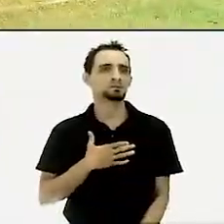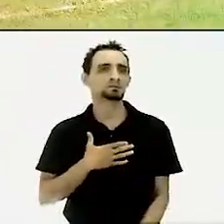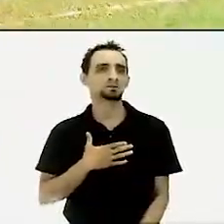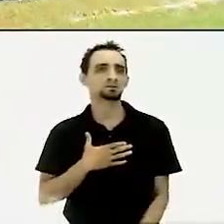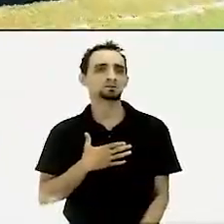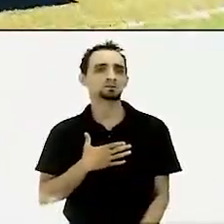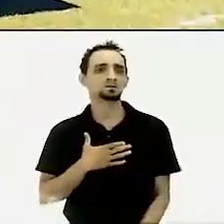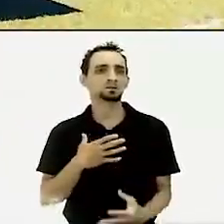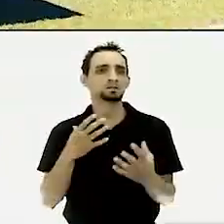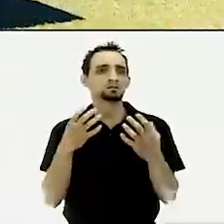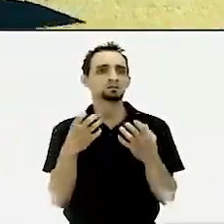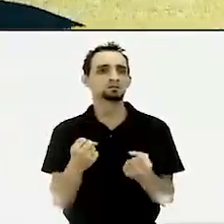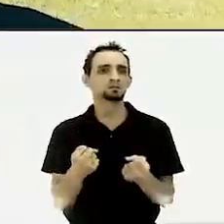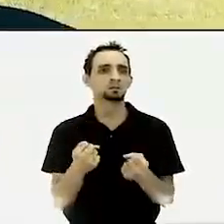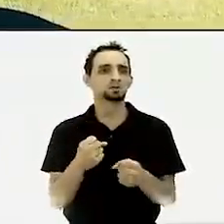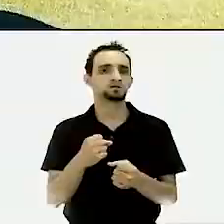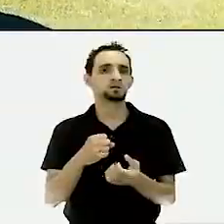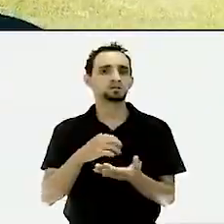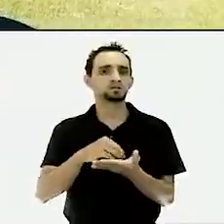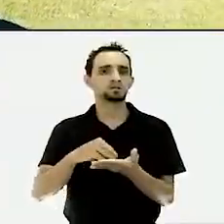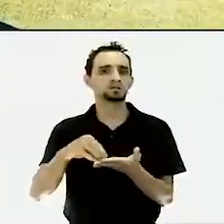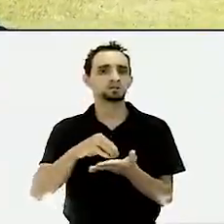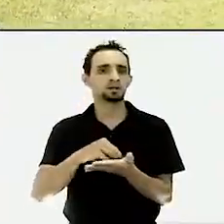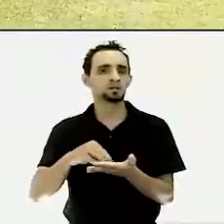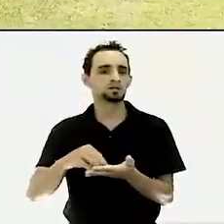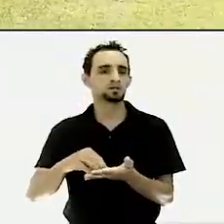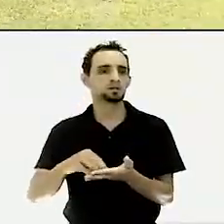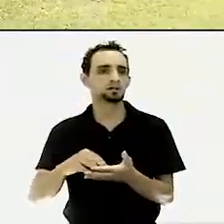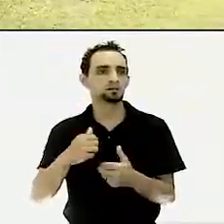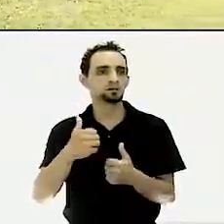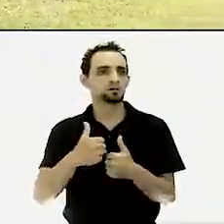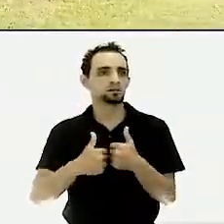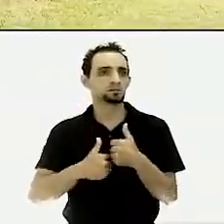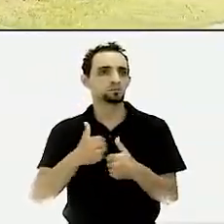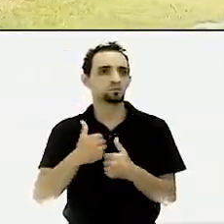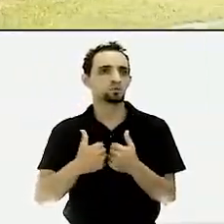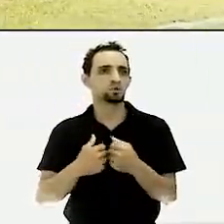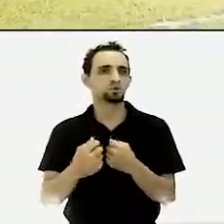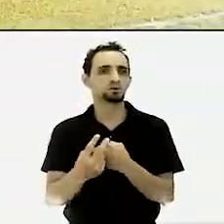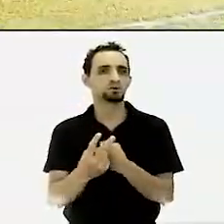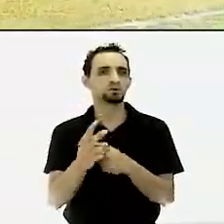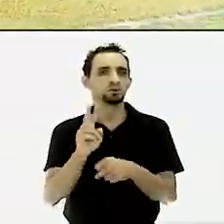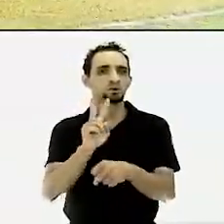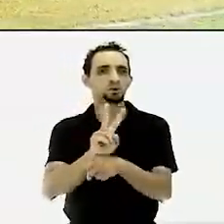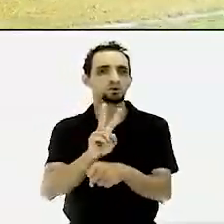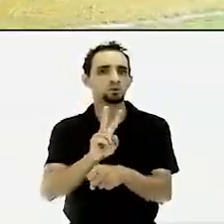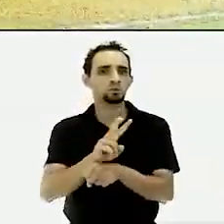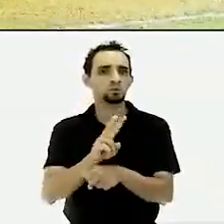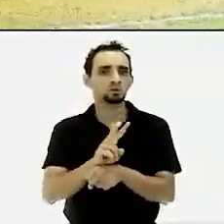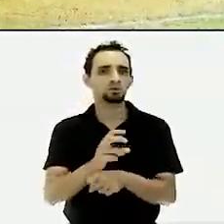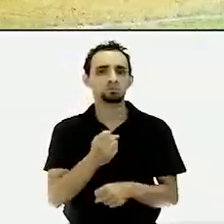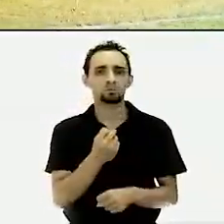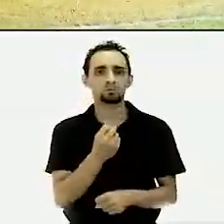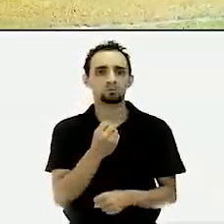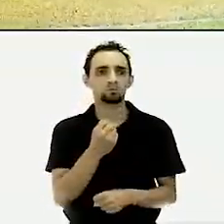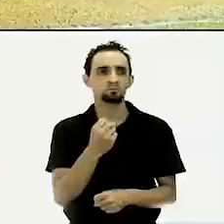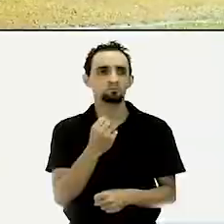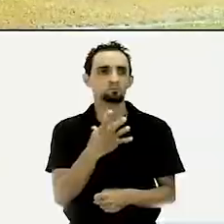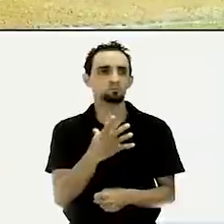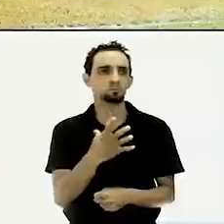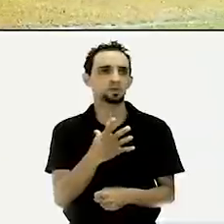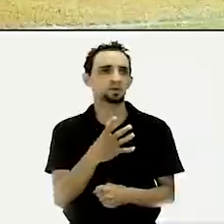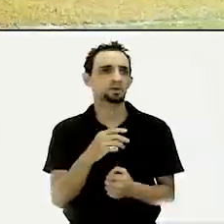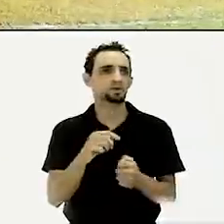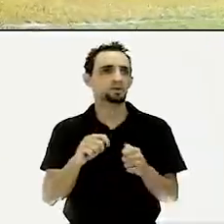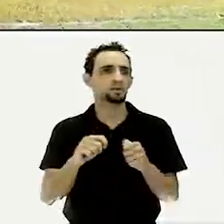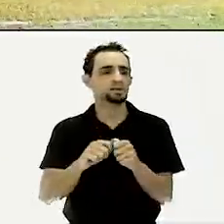engano. E para quem gosta de futebol, isso é uma maravilha. Parabéns ao Rubinho, hoje temos ali o campo limpo, o campo está um tapete para jogar, como o